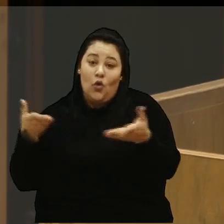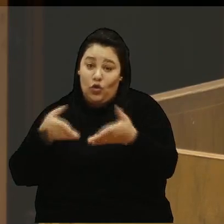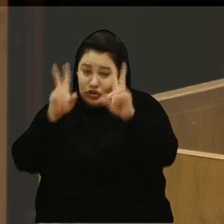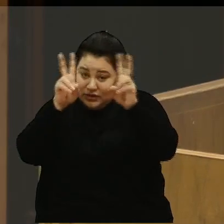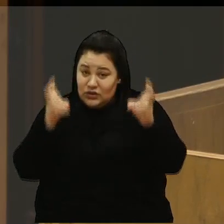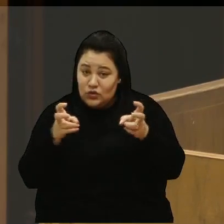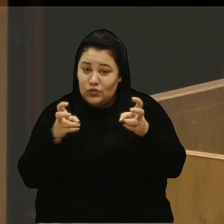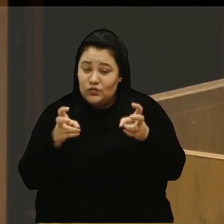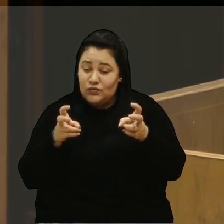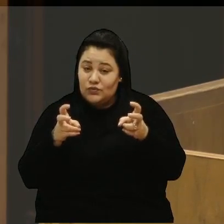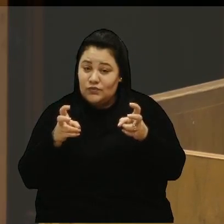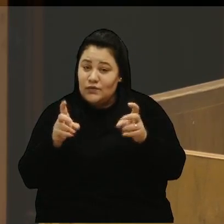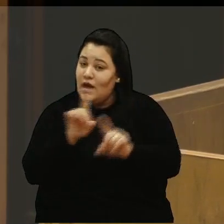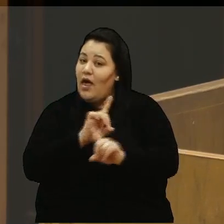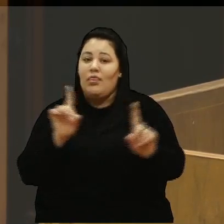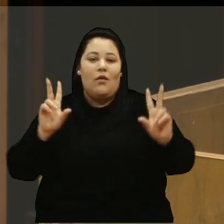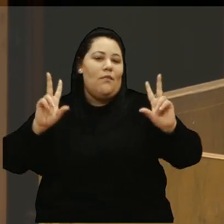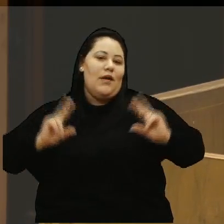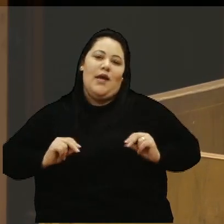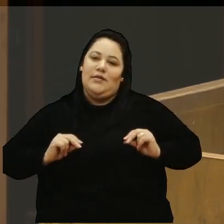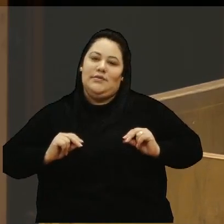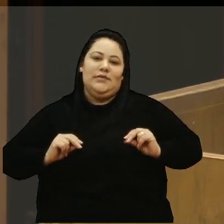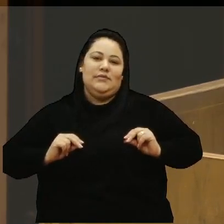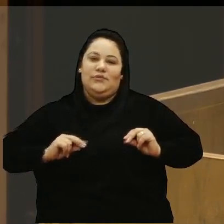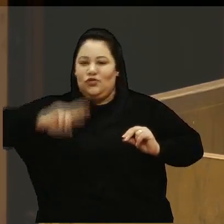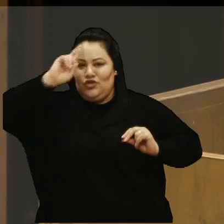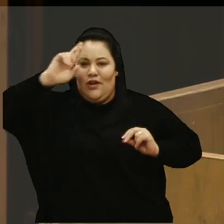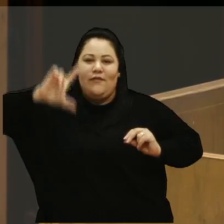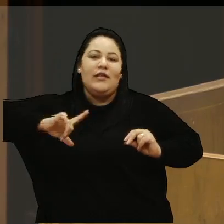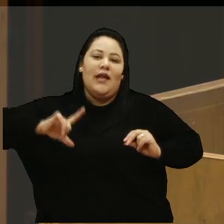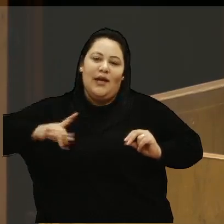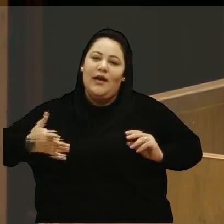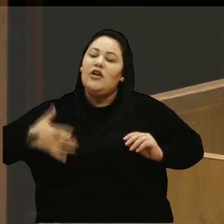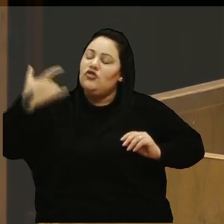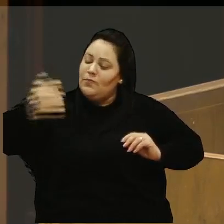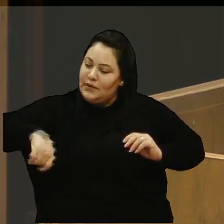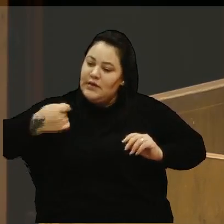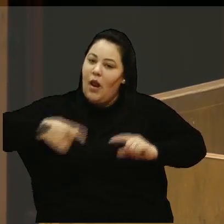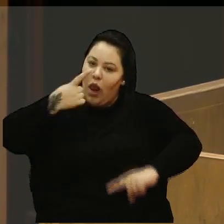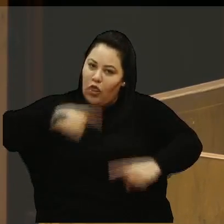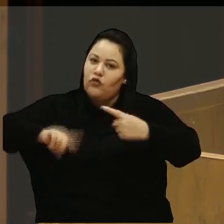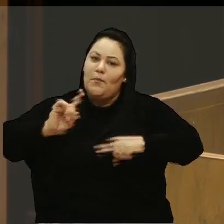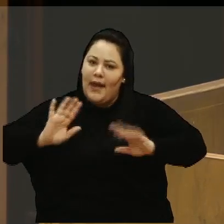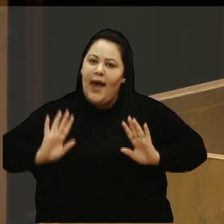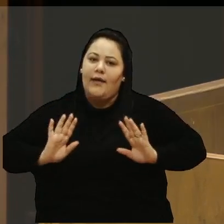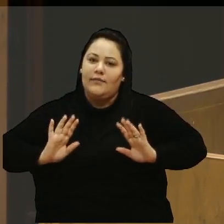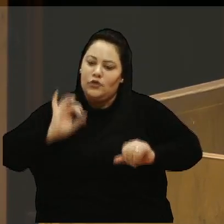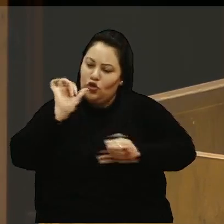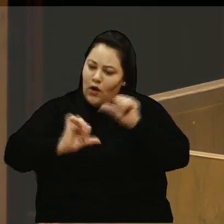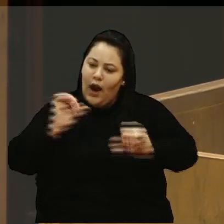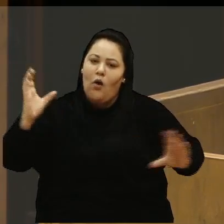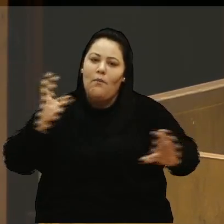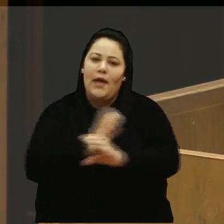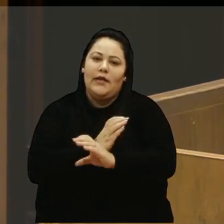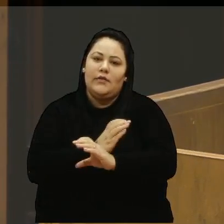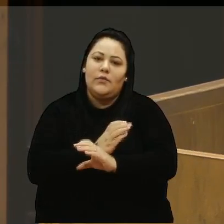não merece o comandamento que tem. Nós precisamos de mudança. Caxias do Sul é a segunda